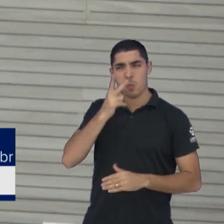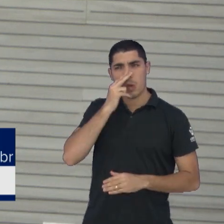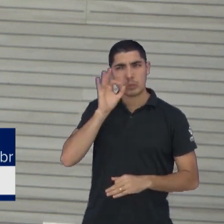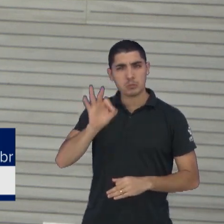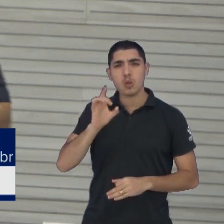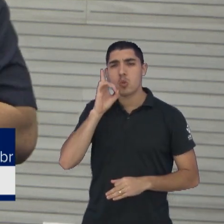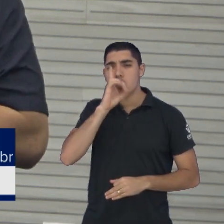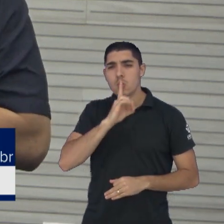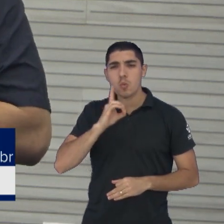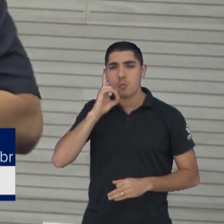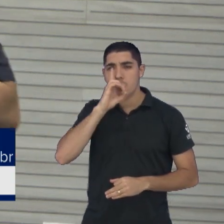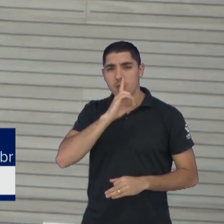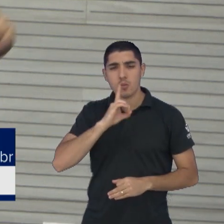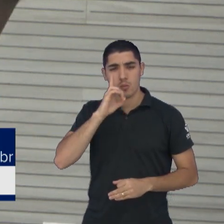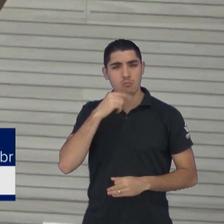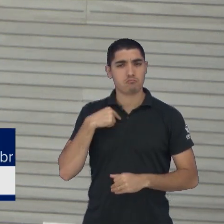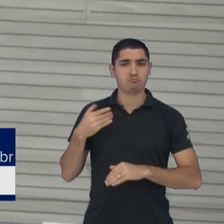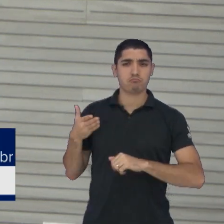bem,